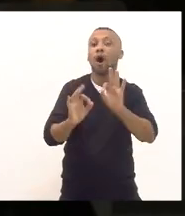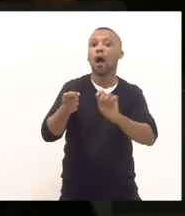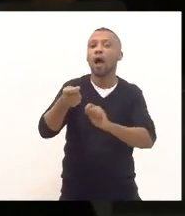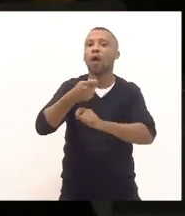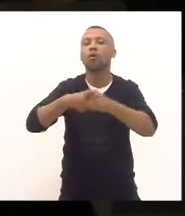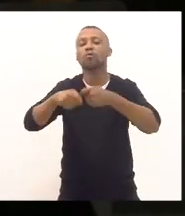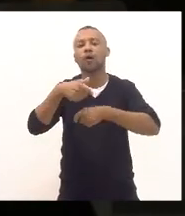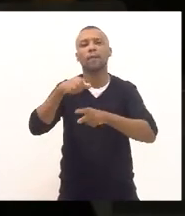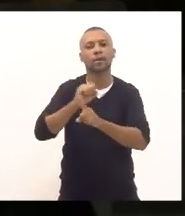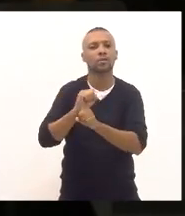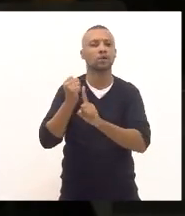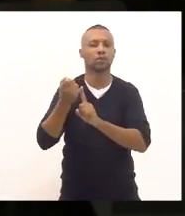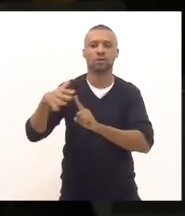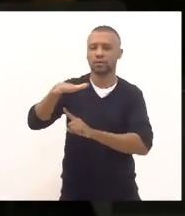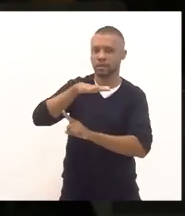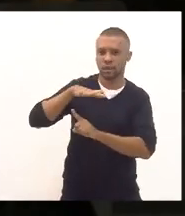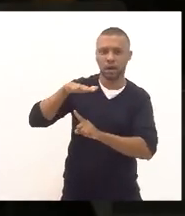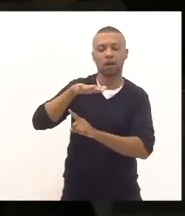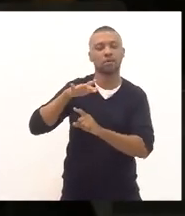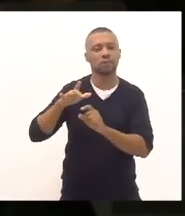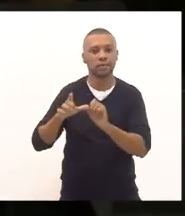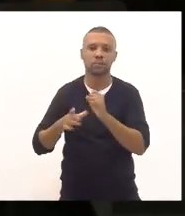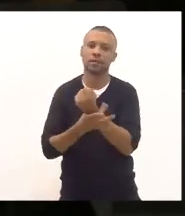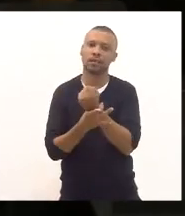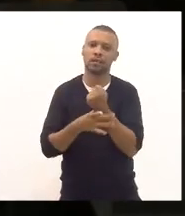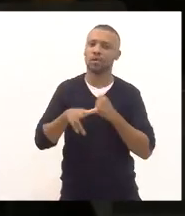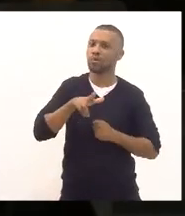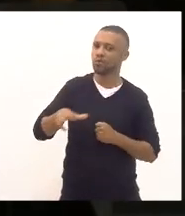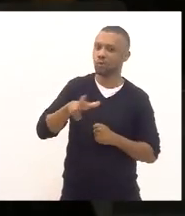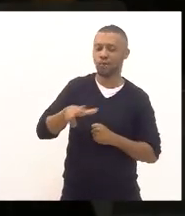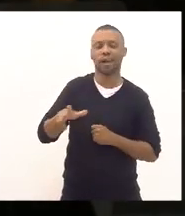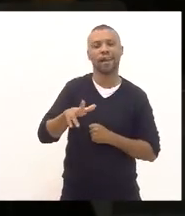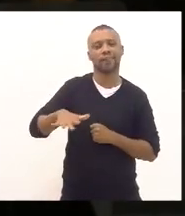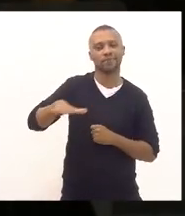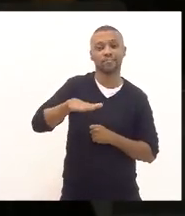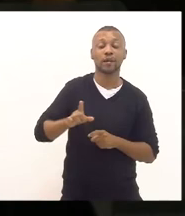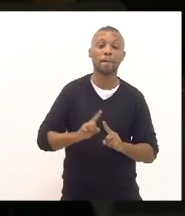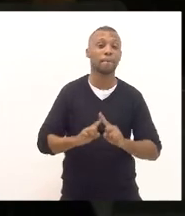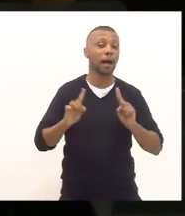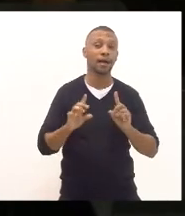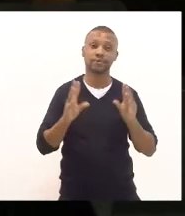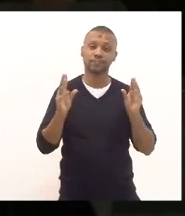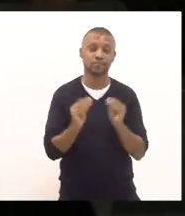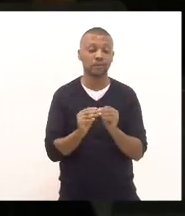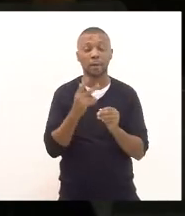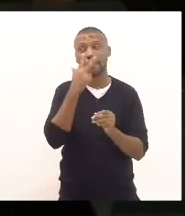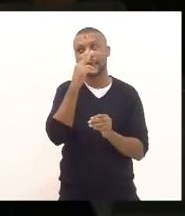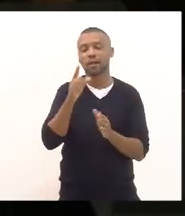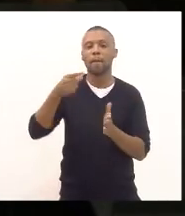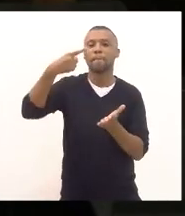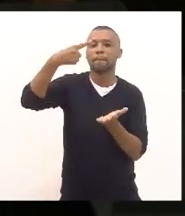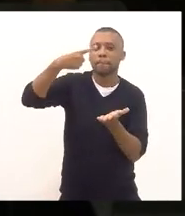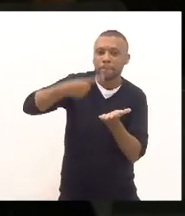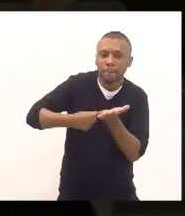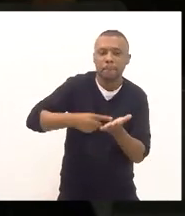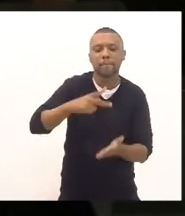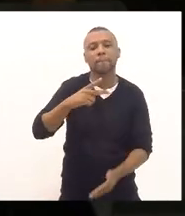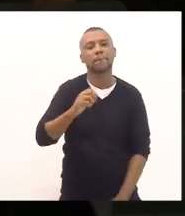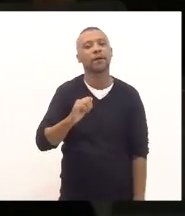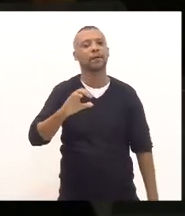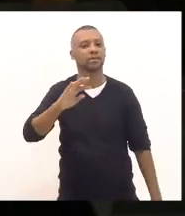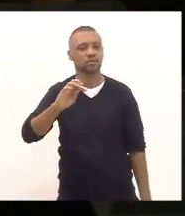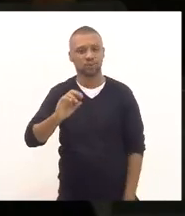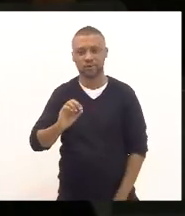ordem econômica e social seguramente Não senhora Presidente Mas isso é o pacto RJ